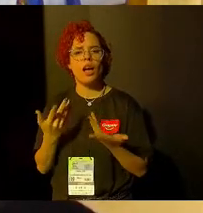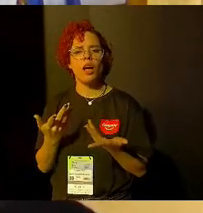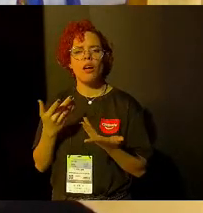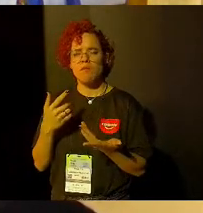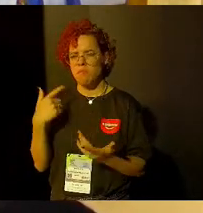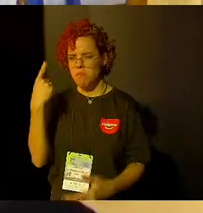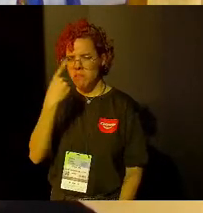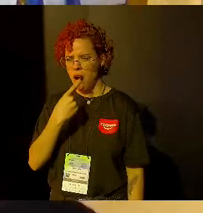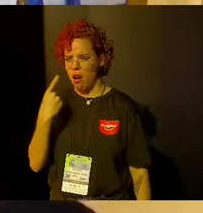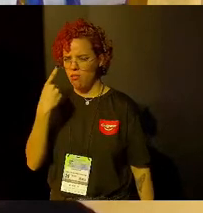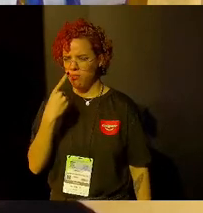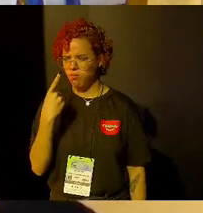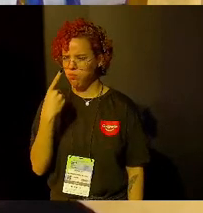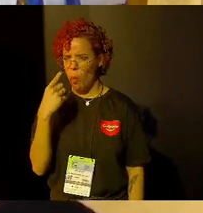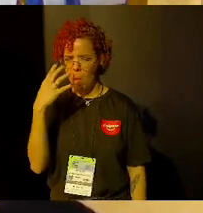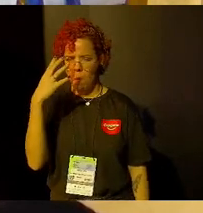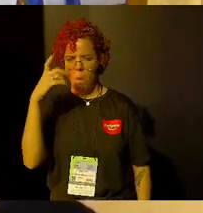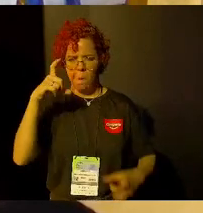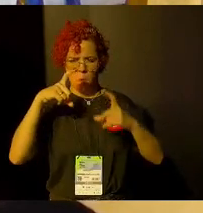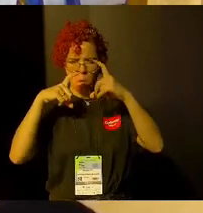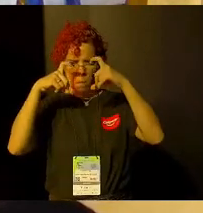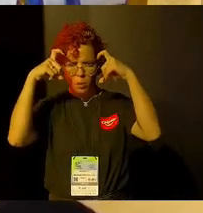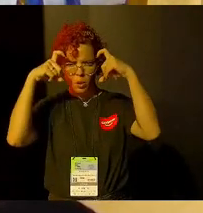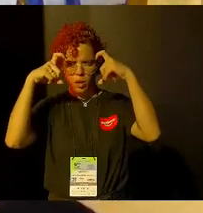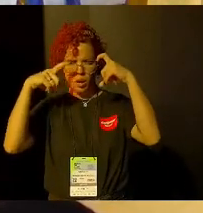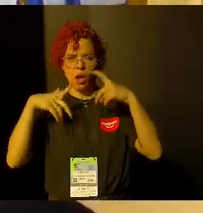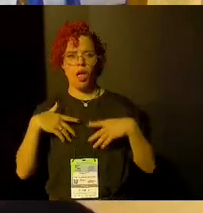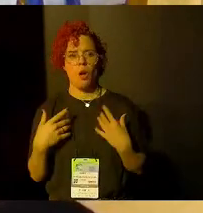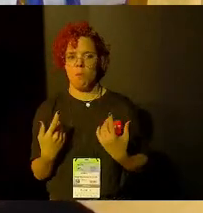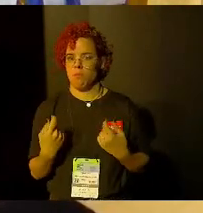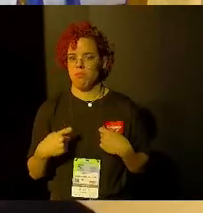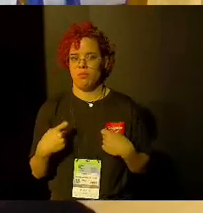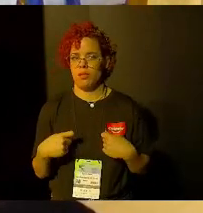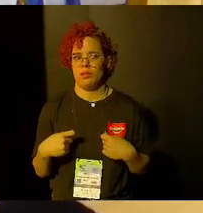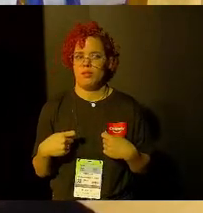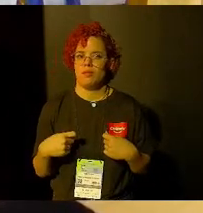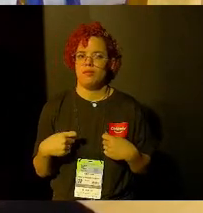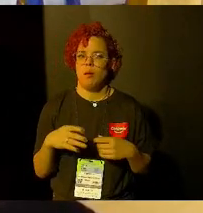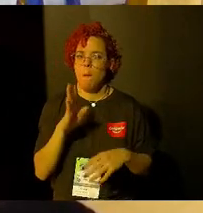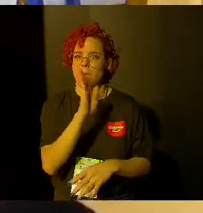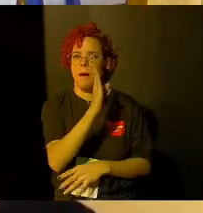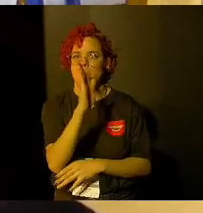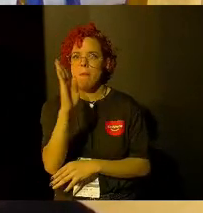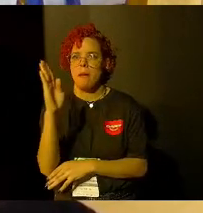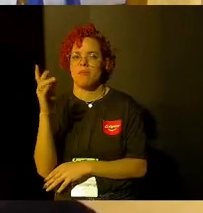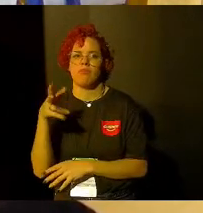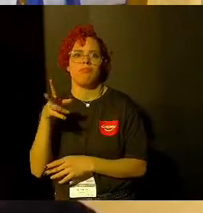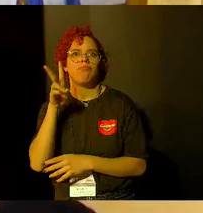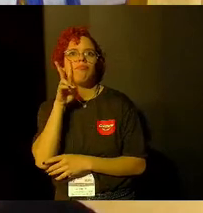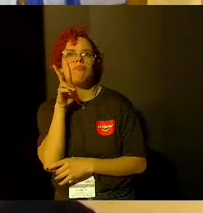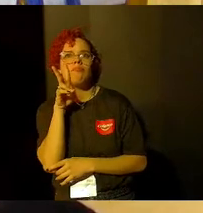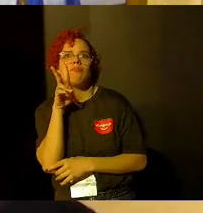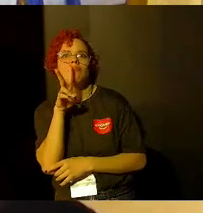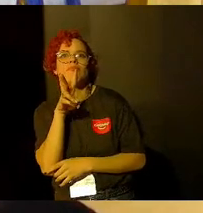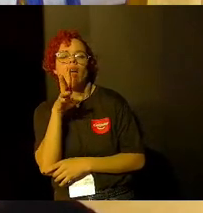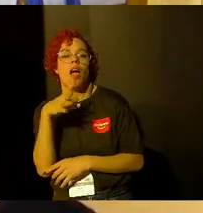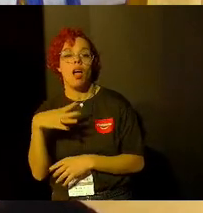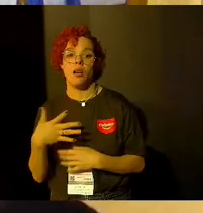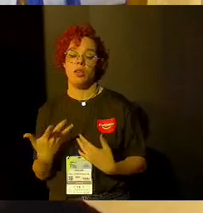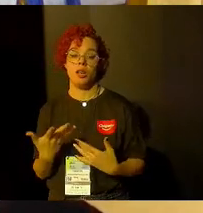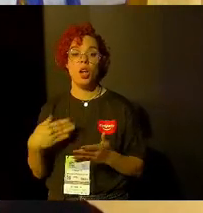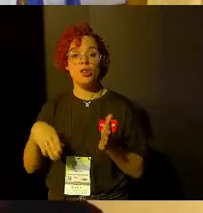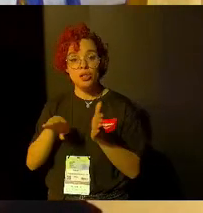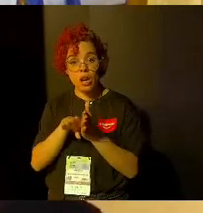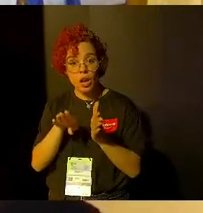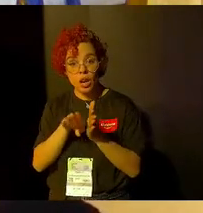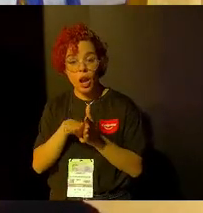eu tô eu sou aluno da Usp eu vou alugar esses livros eu vou morar nessas bibliotecas a chegada da família real no Brasil e você descobre que essas pessoas de